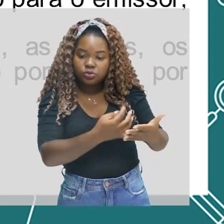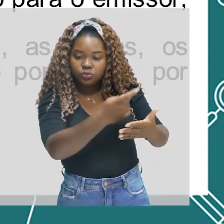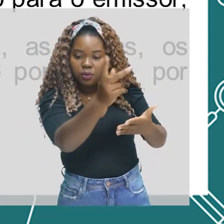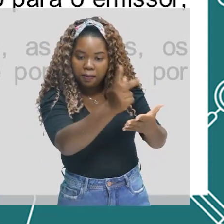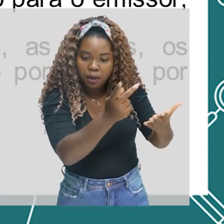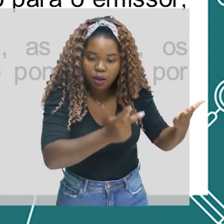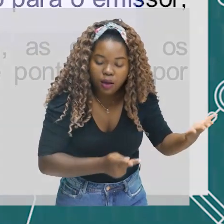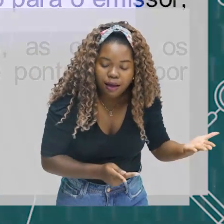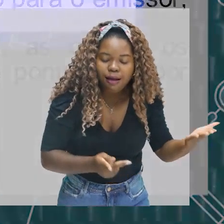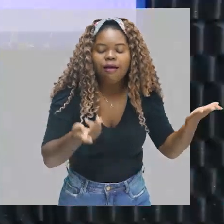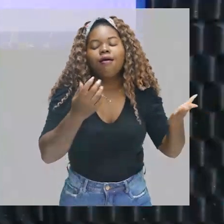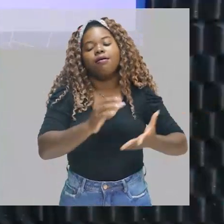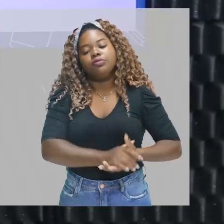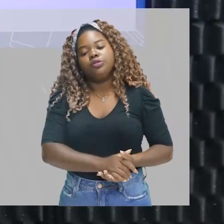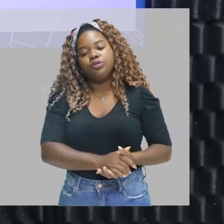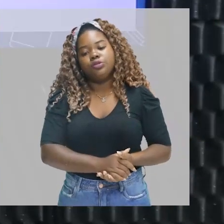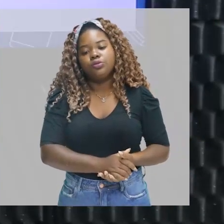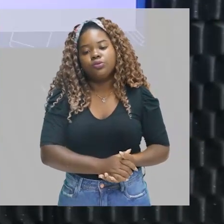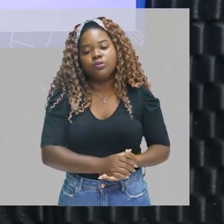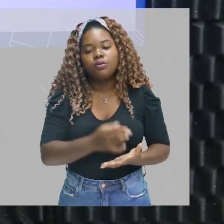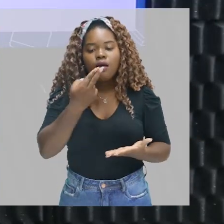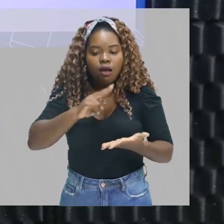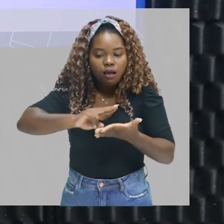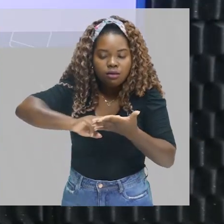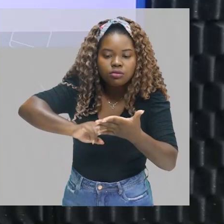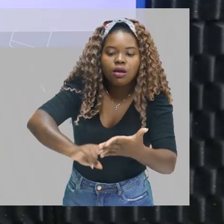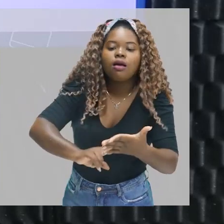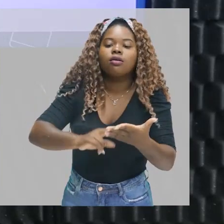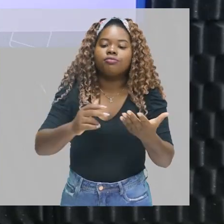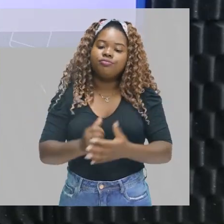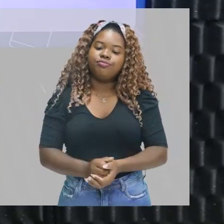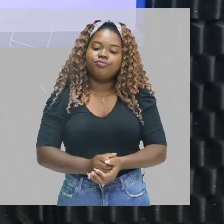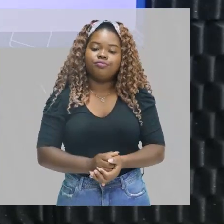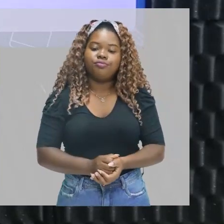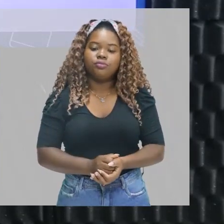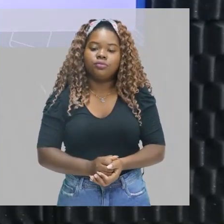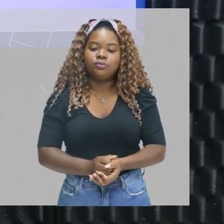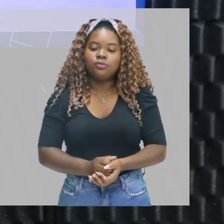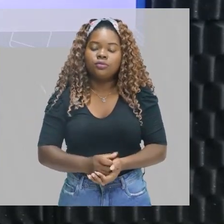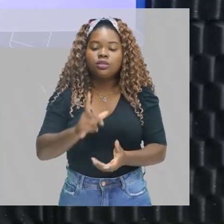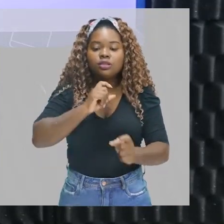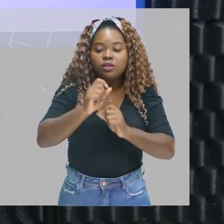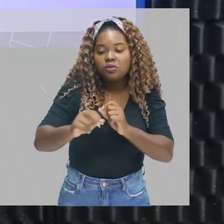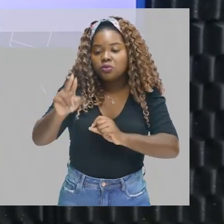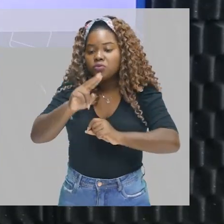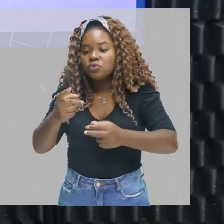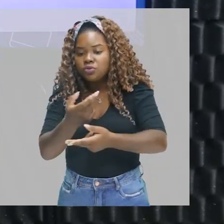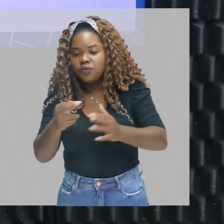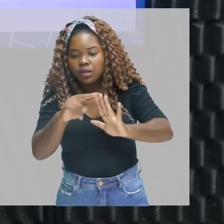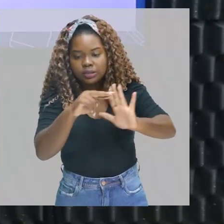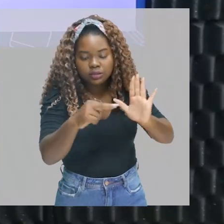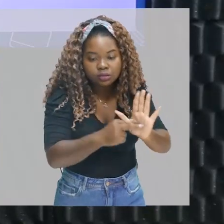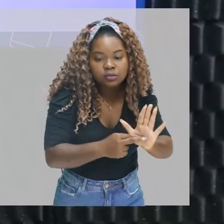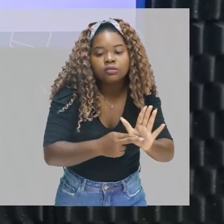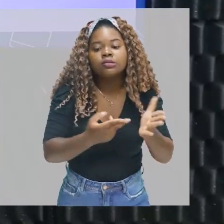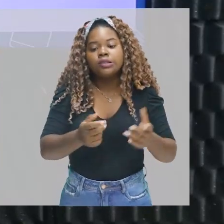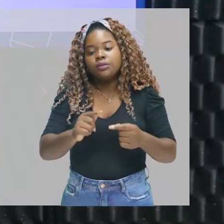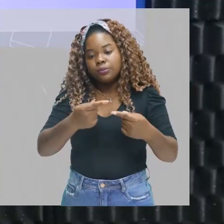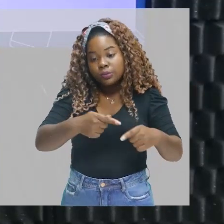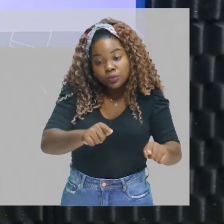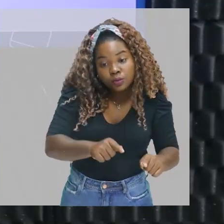os diários. Todos eles são marcados pelo uso dos sinais de pontuação, como as reticências, o ponto